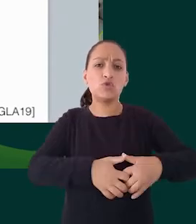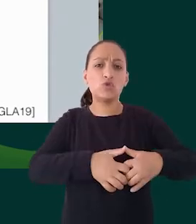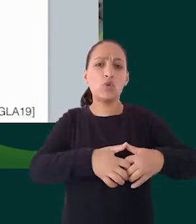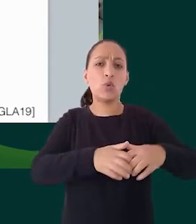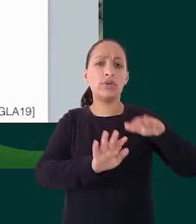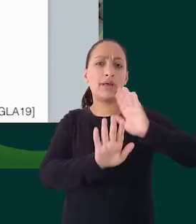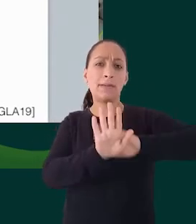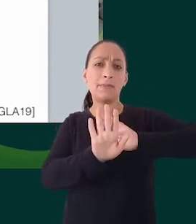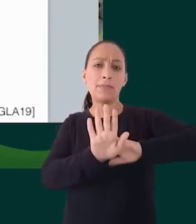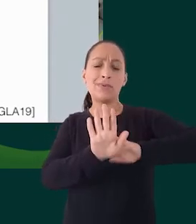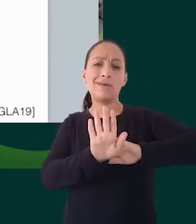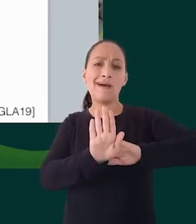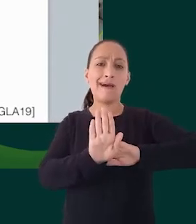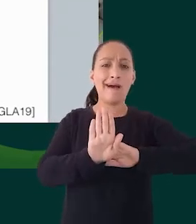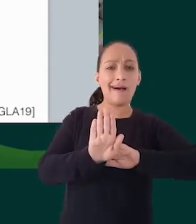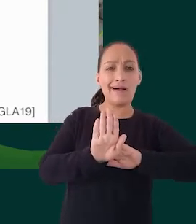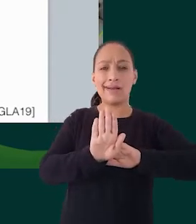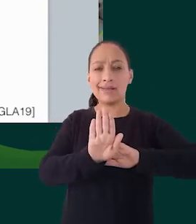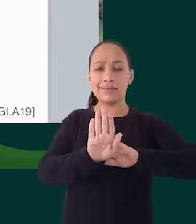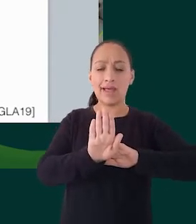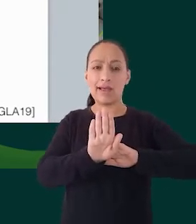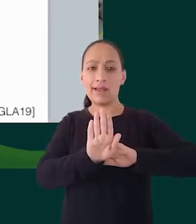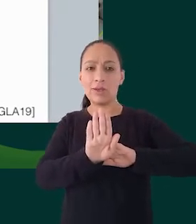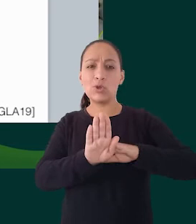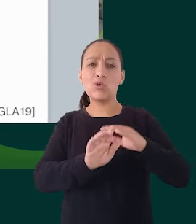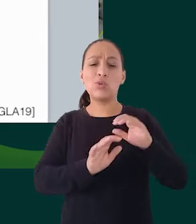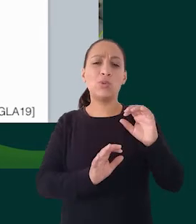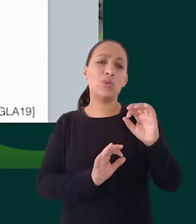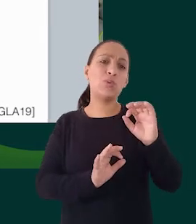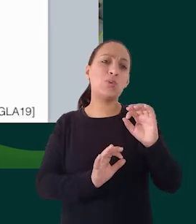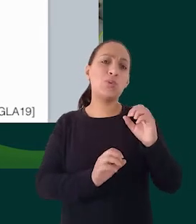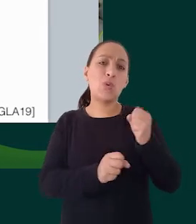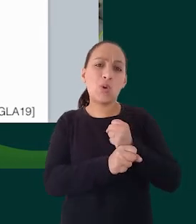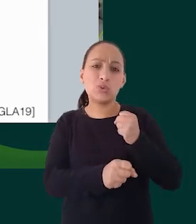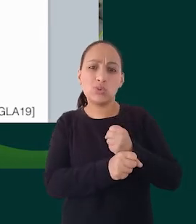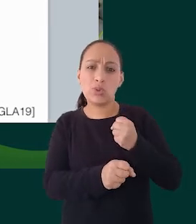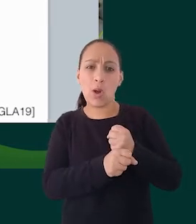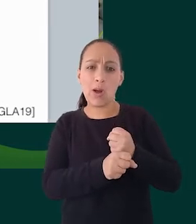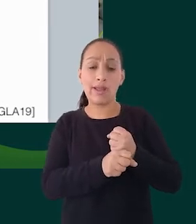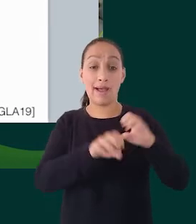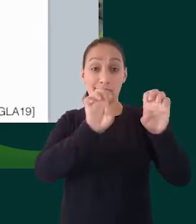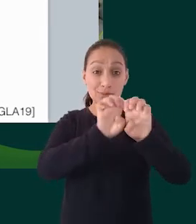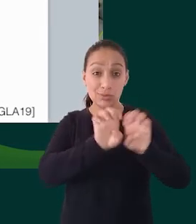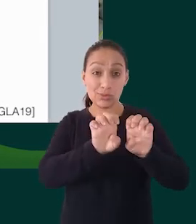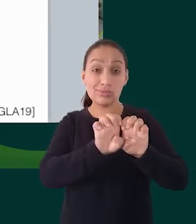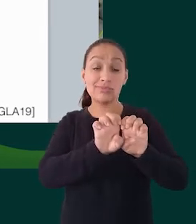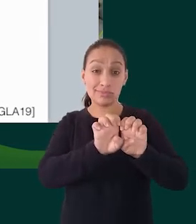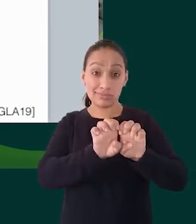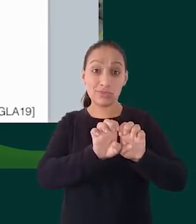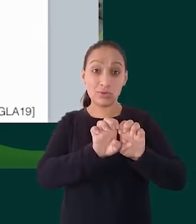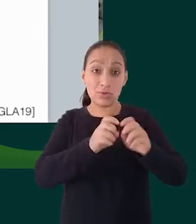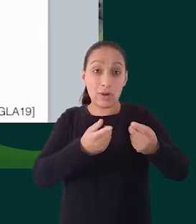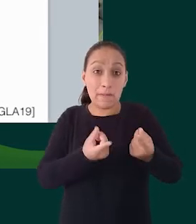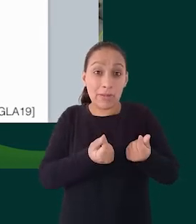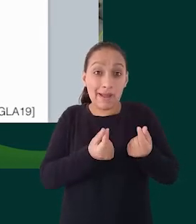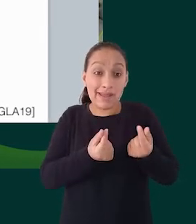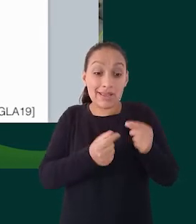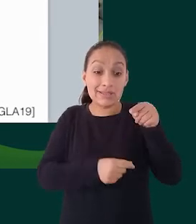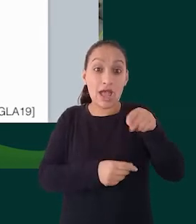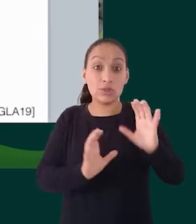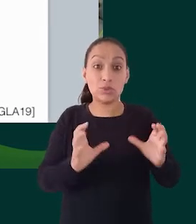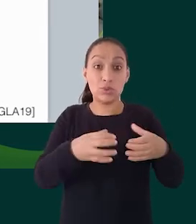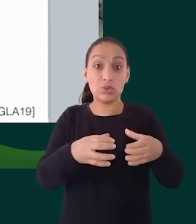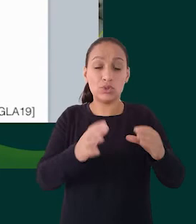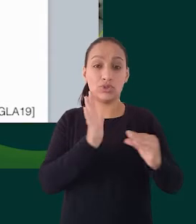gente costuma dizer, né? Constrói a infraestrutura, perdão, para enriquecer esses conjuntos de dados, que pode ser